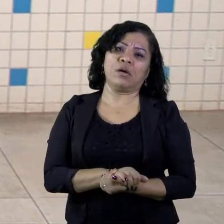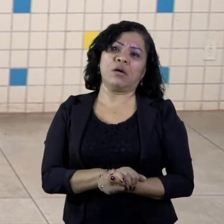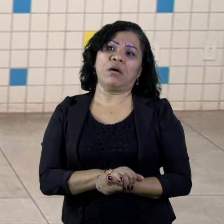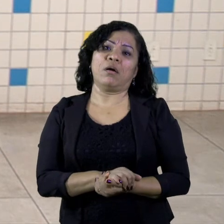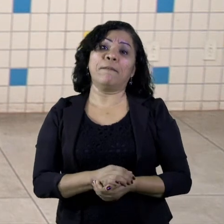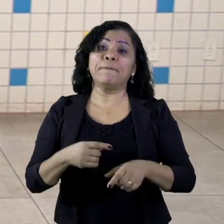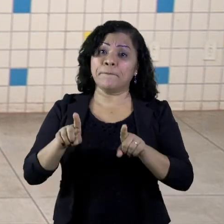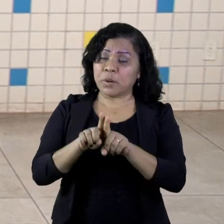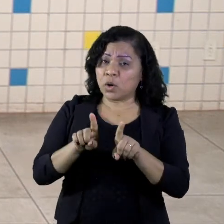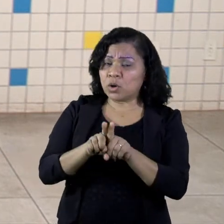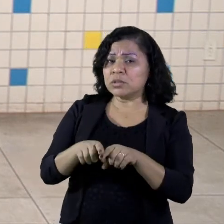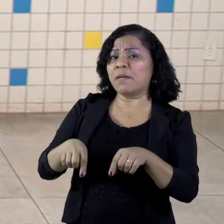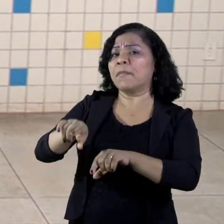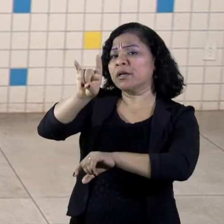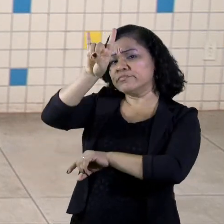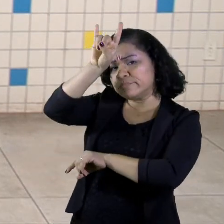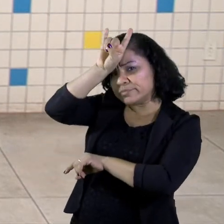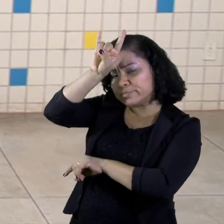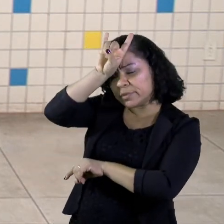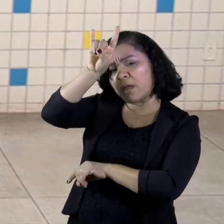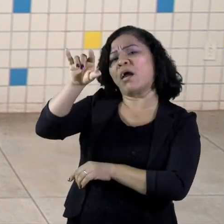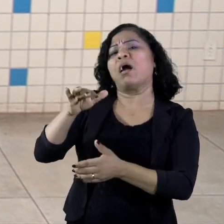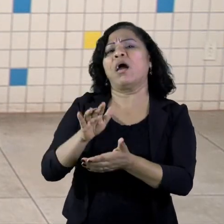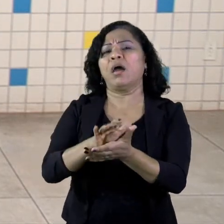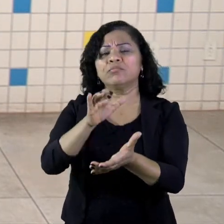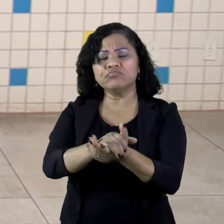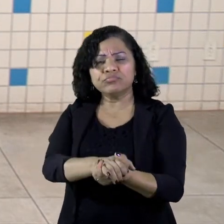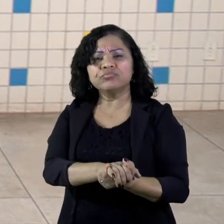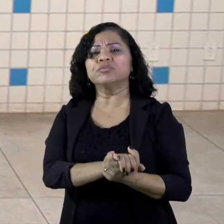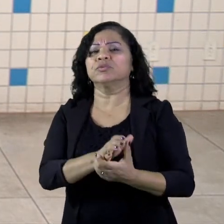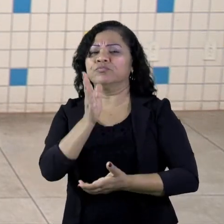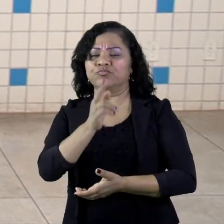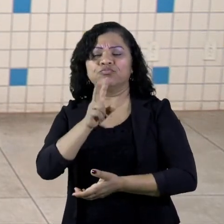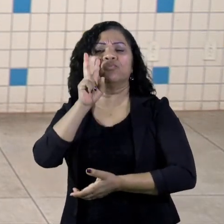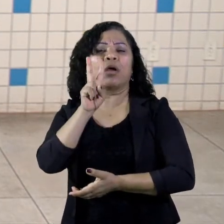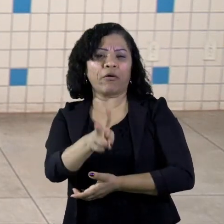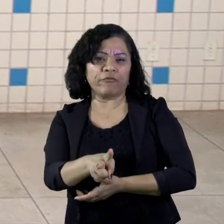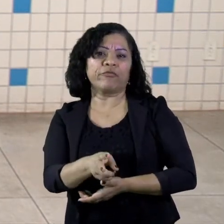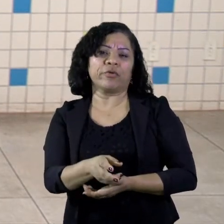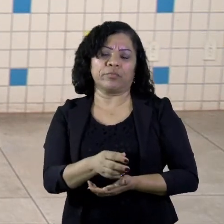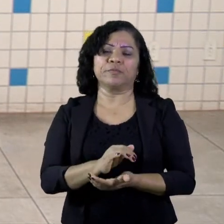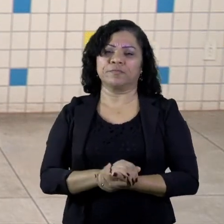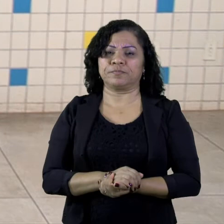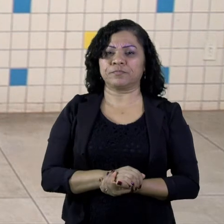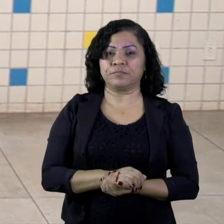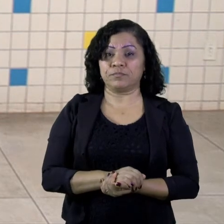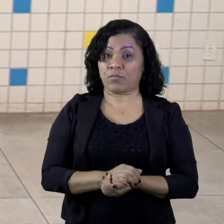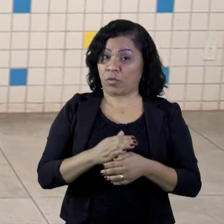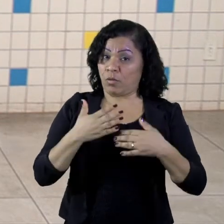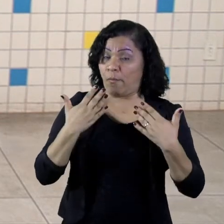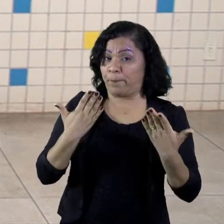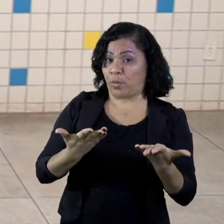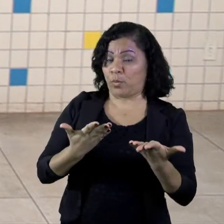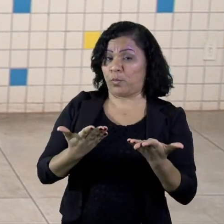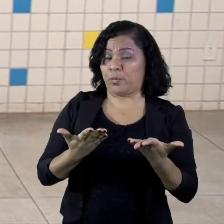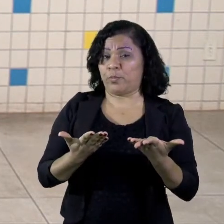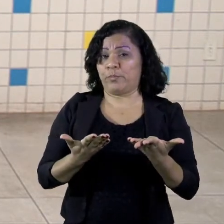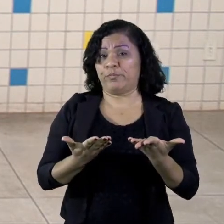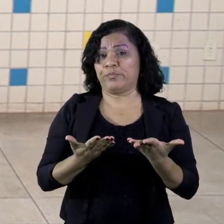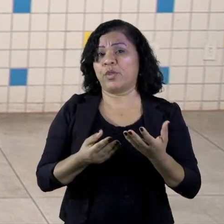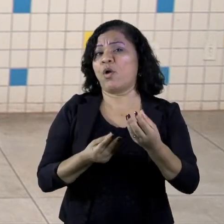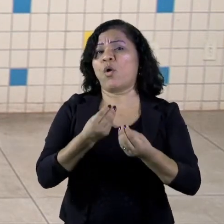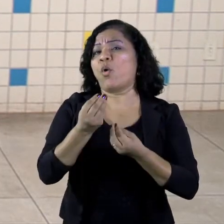cometer adultério e traição, como nós já vimos em momentos anteriores, certo? Bom, como é